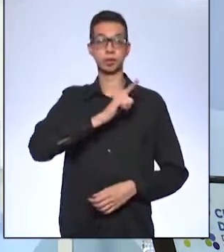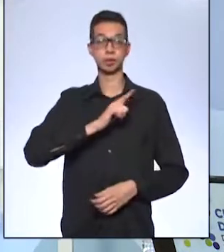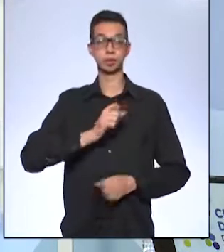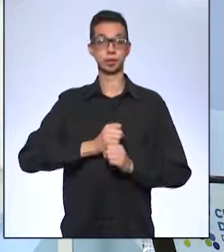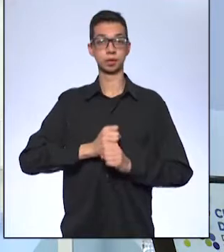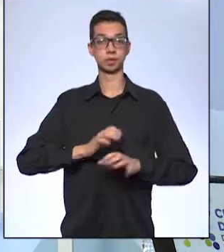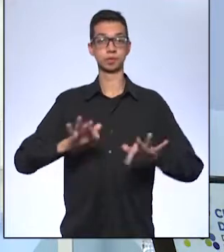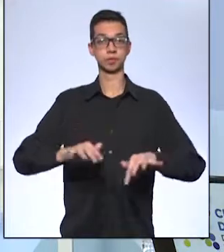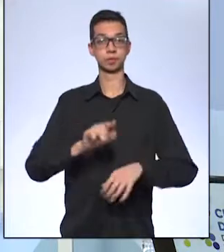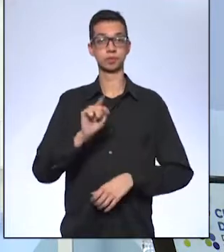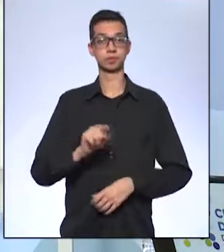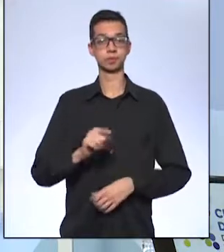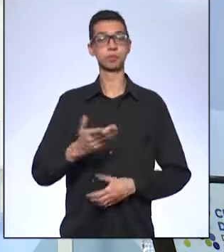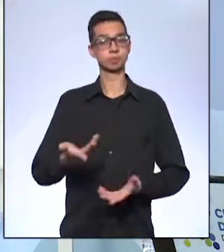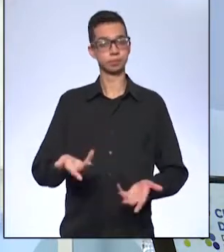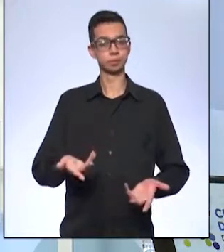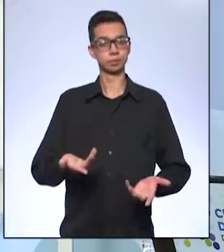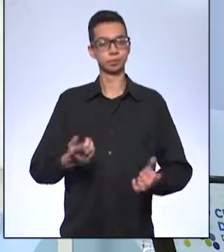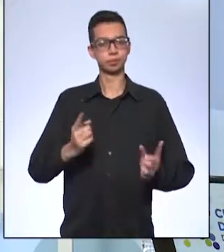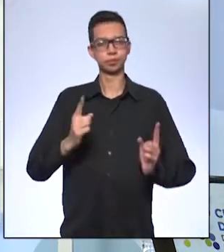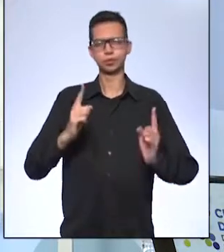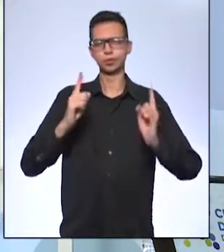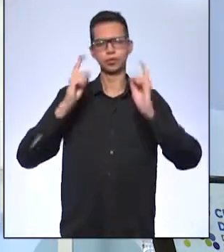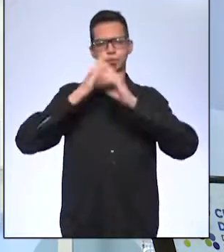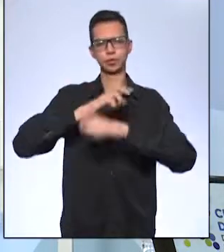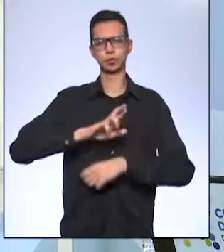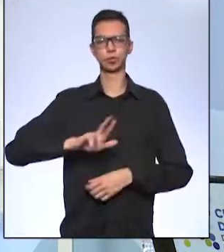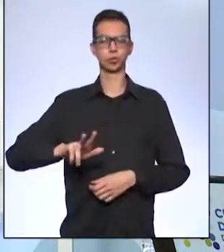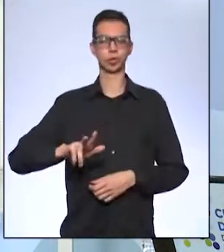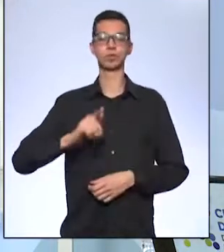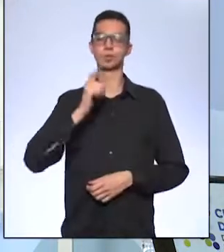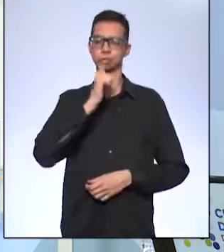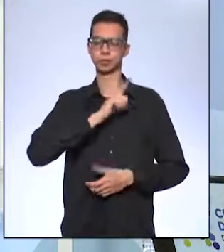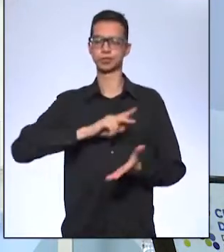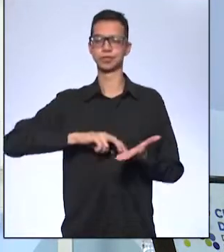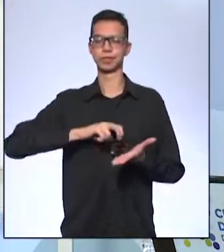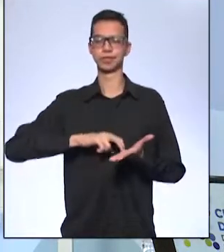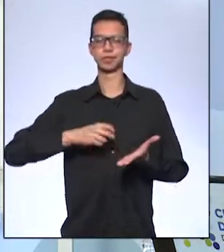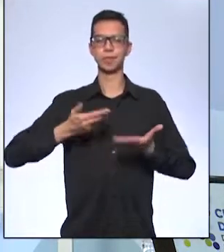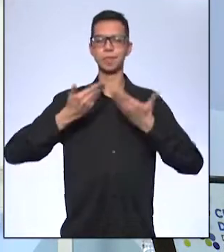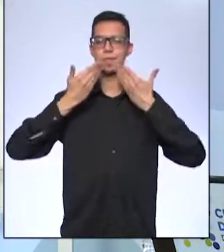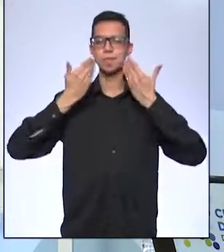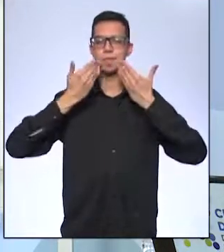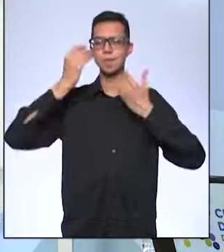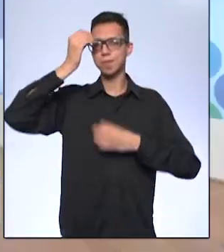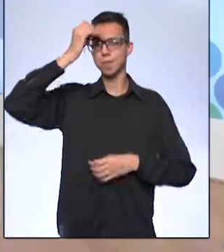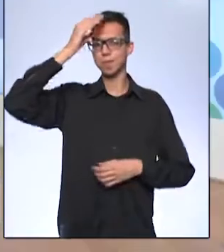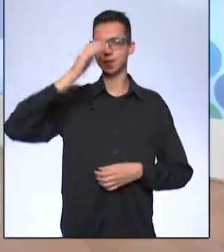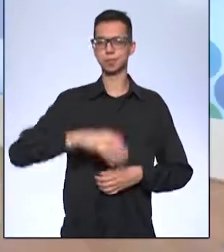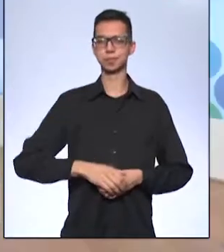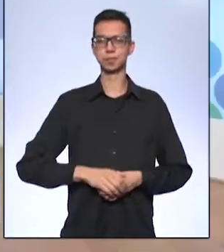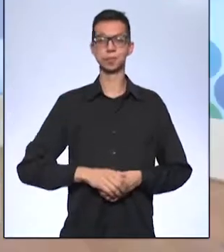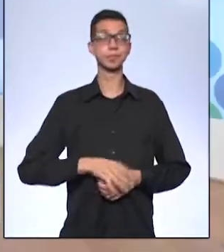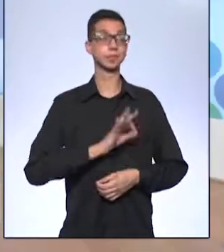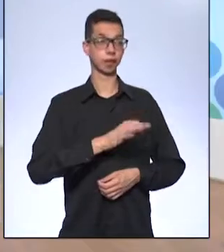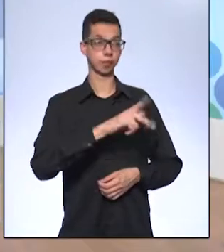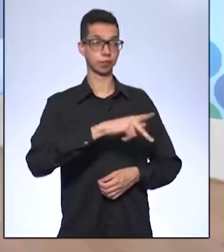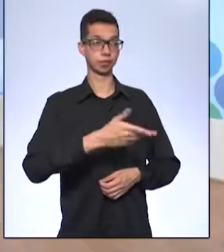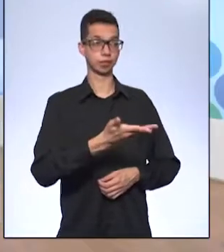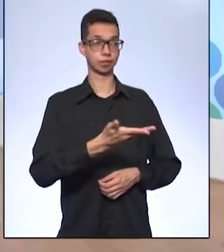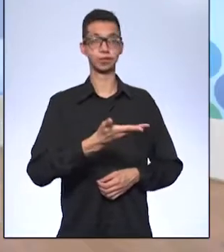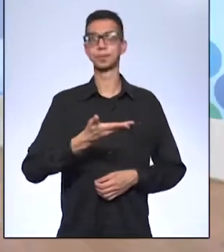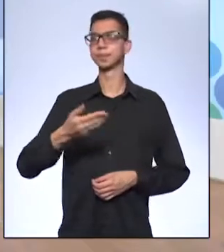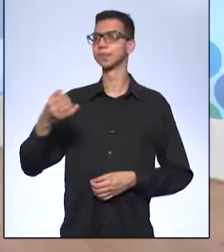ano? Então, não é tão difícil assim a gente aumentar o nosso vocabulário. Né, professora Antônia? Sim, vários alunos, Ed,